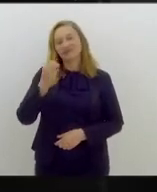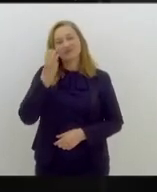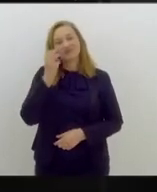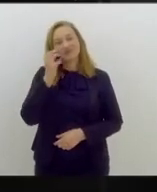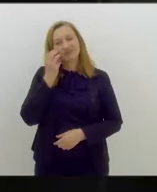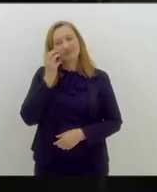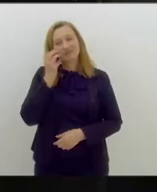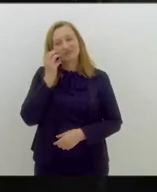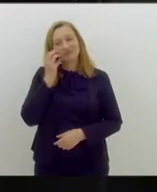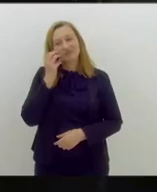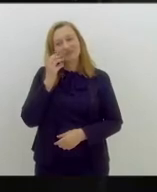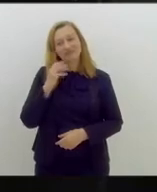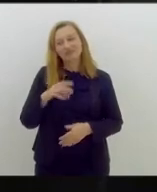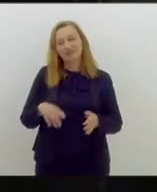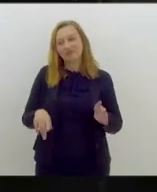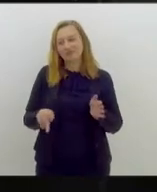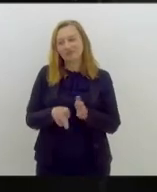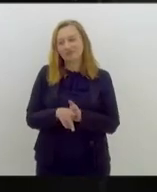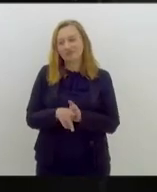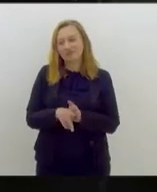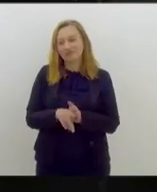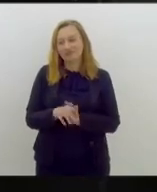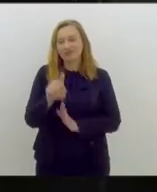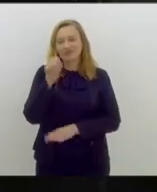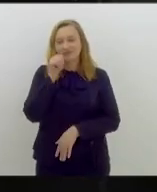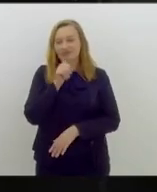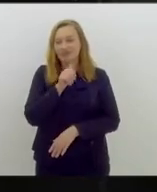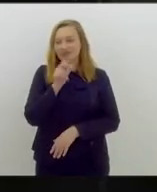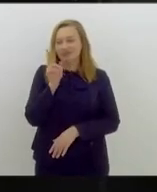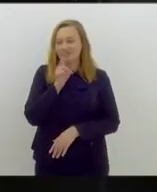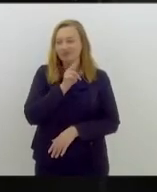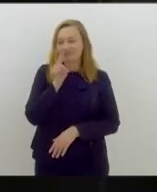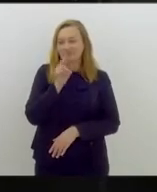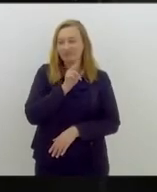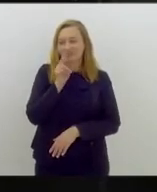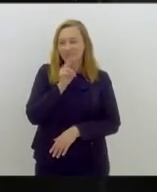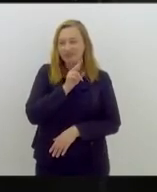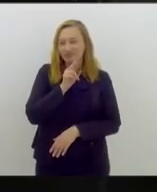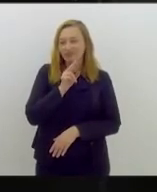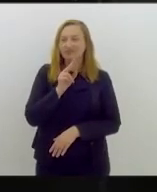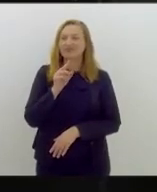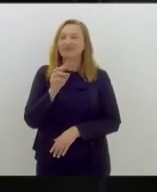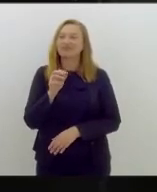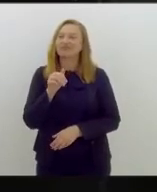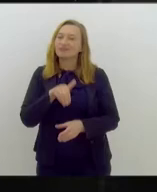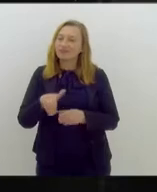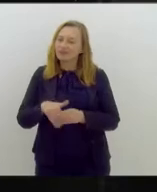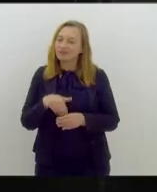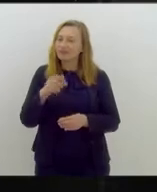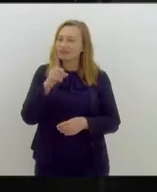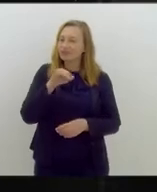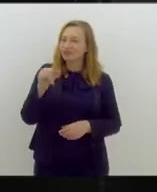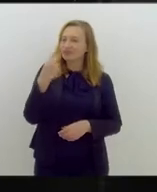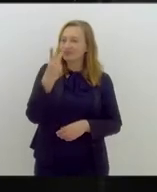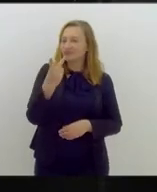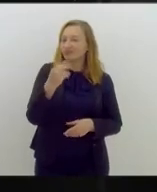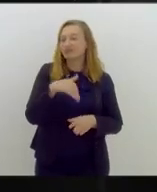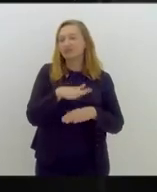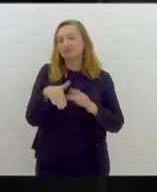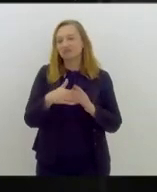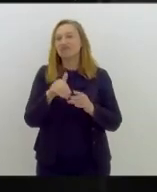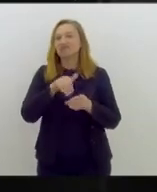com as mulheres na correria aí nós na campanha Dia 2 todo mundo votando